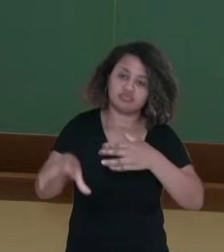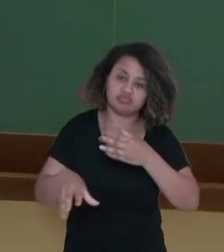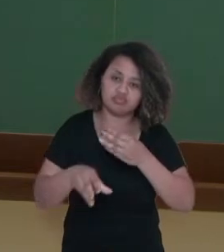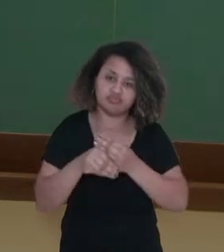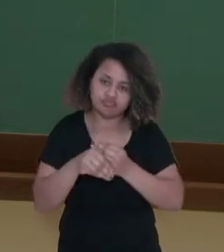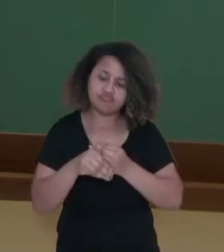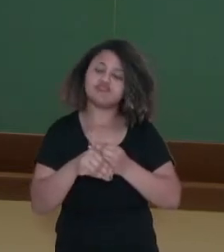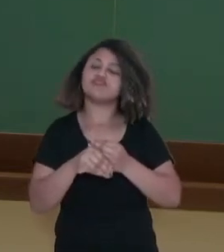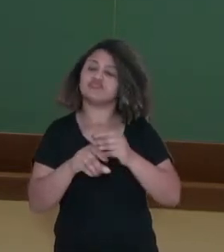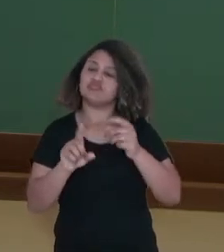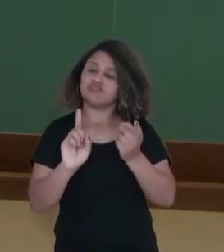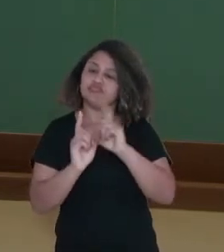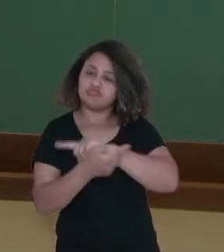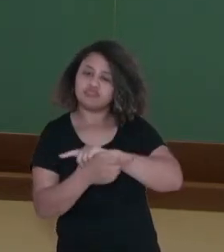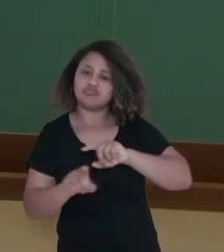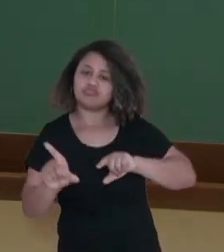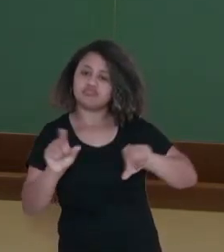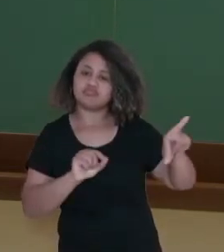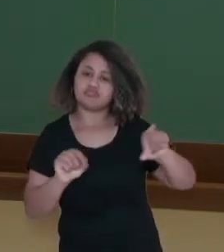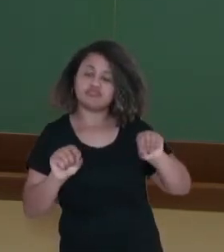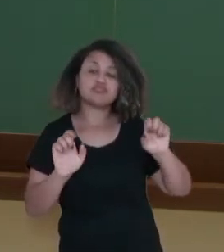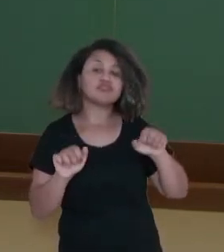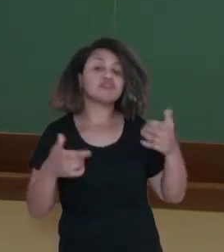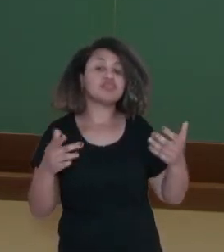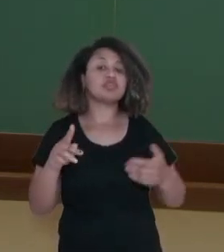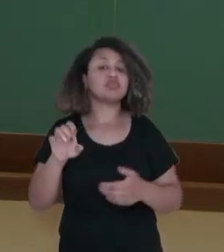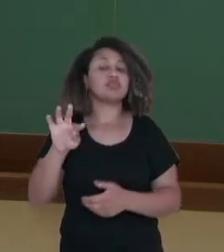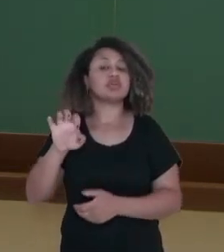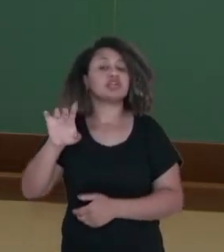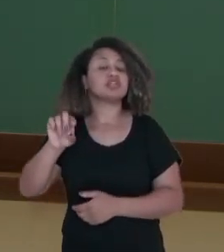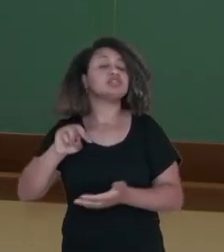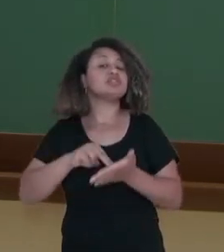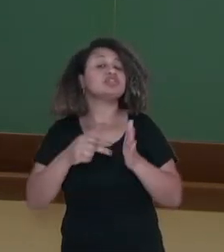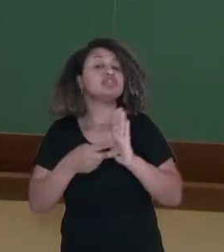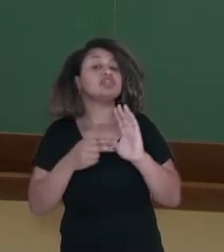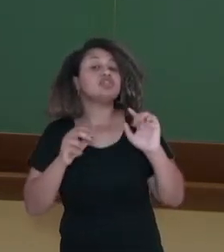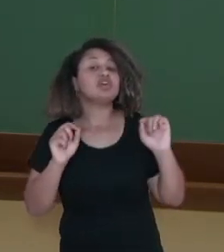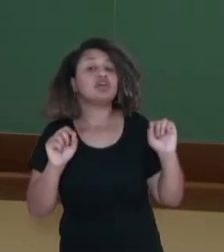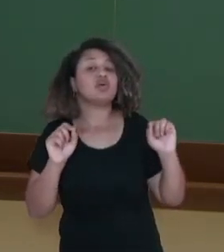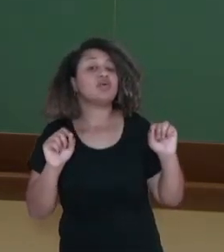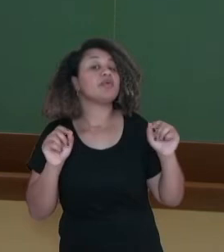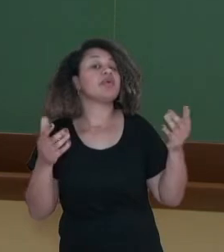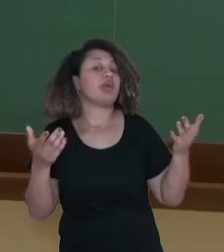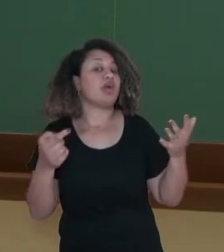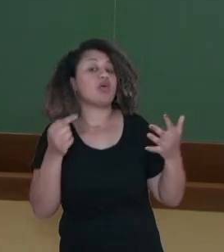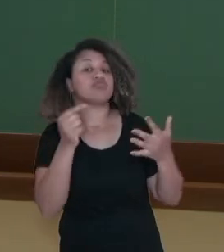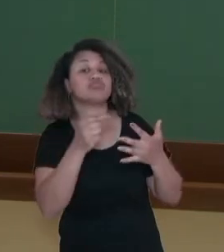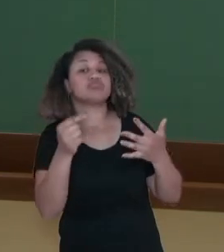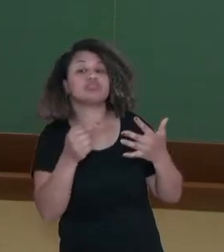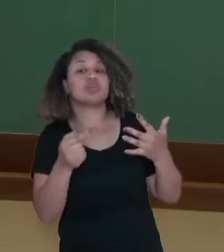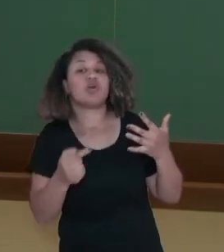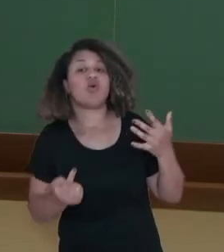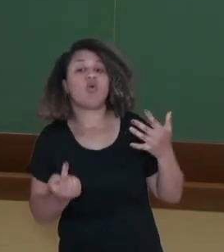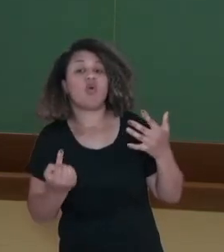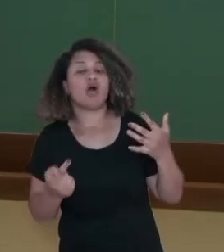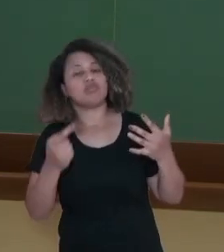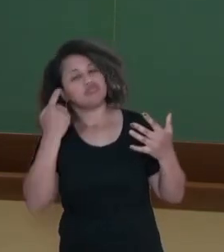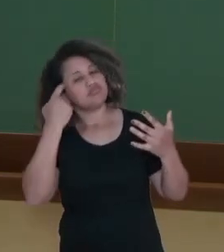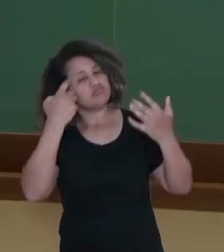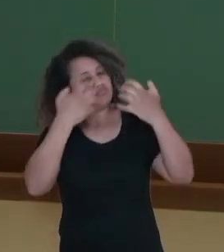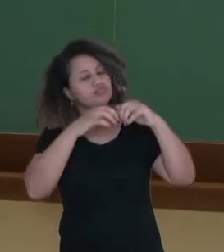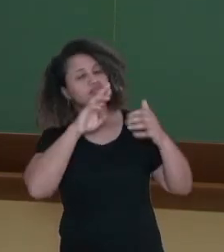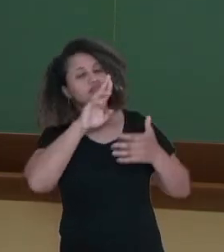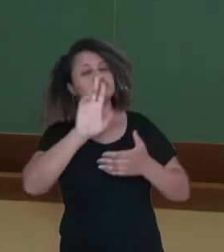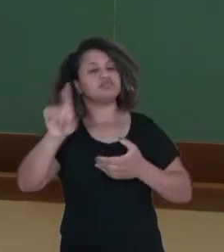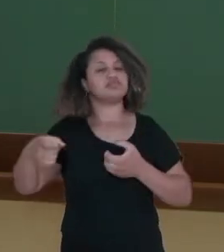aditivas, alternativas. Portanto, dá ideia do quê? De explicação, de conclusão, de adição. Pensa um pouquinho que eu